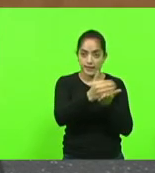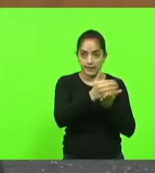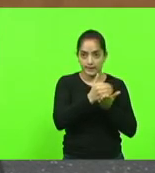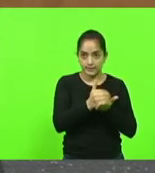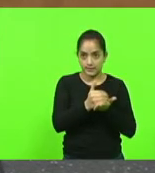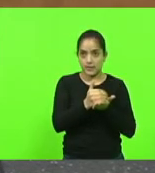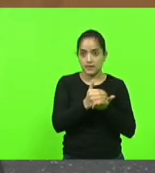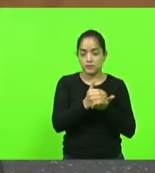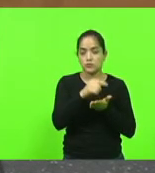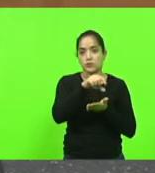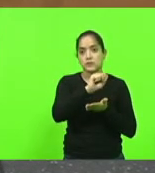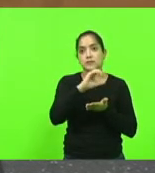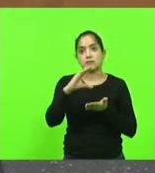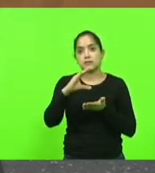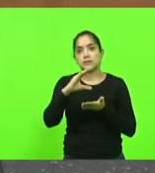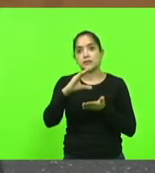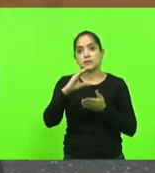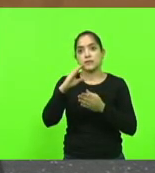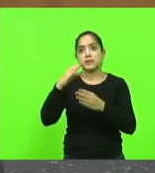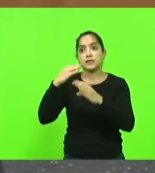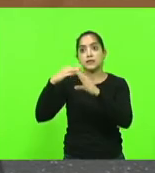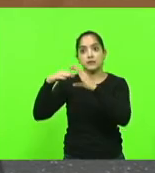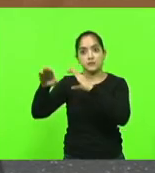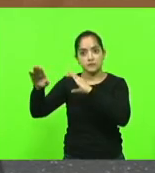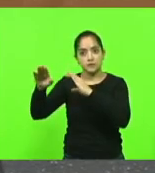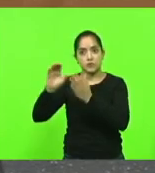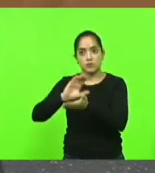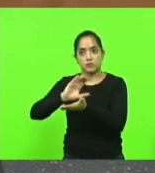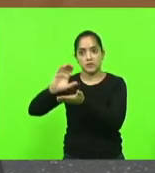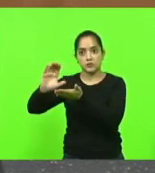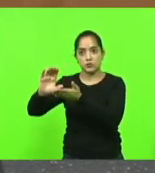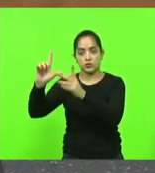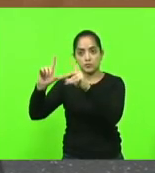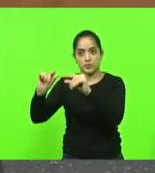Santa Catarina mandou para Brasília, deputado Sopelsa,